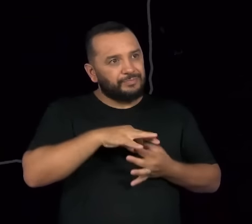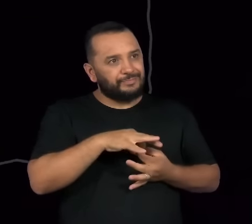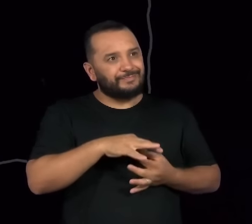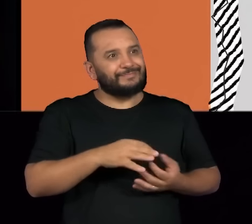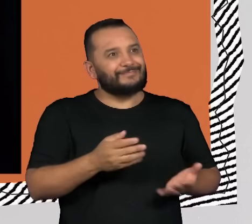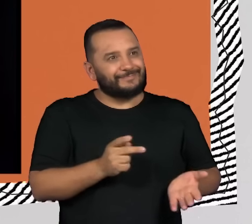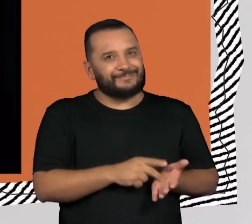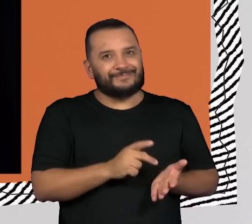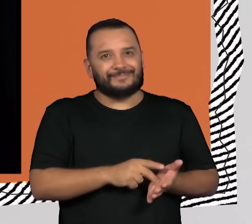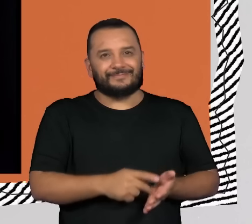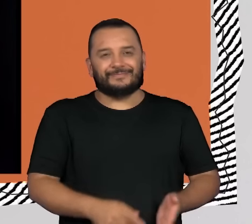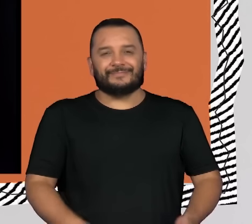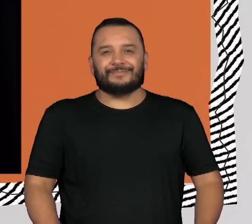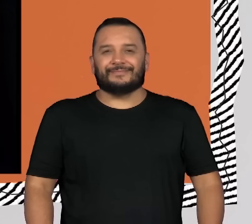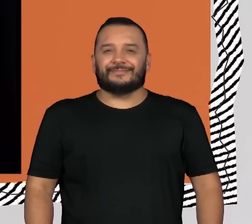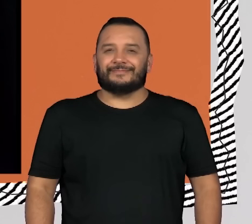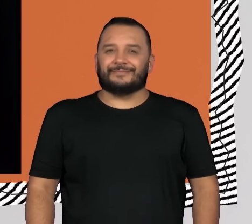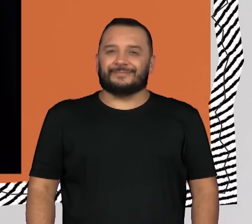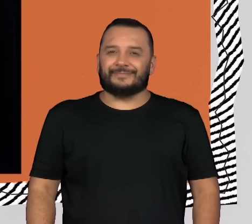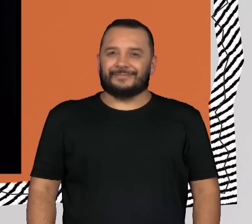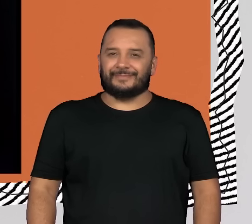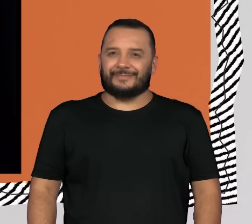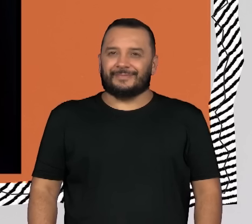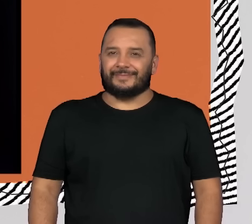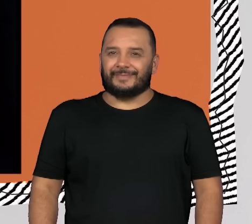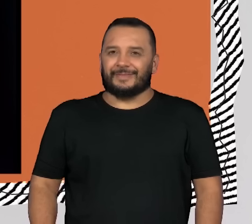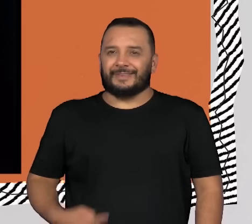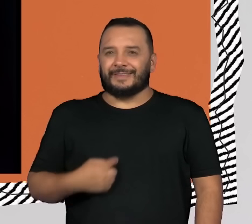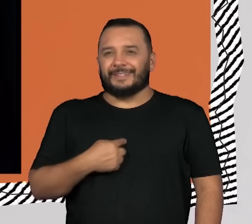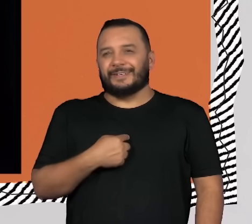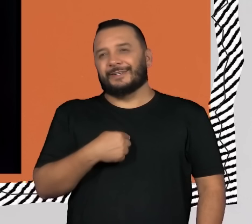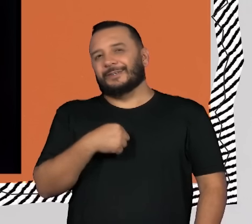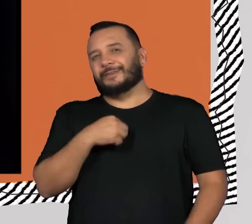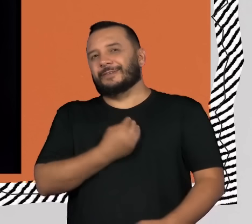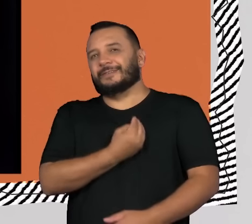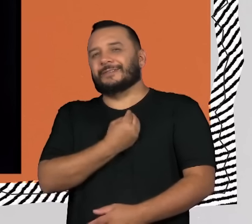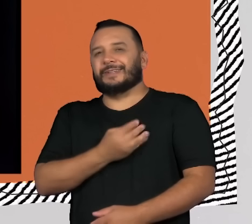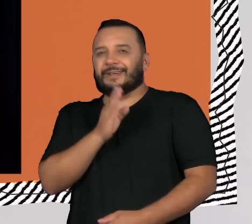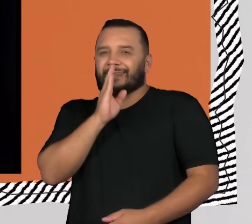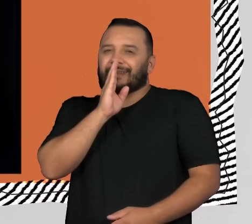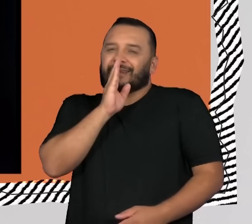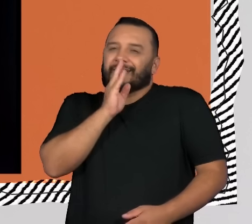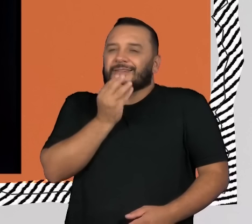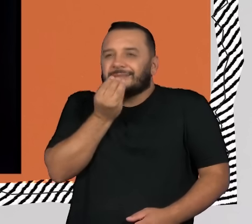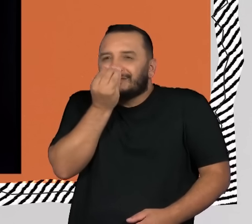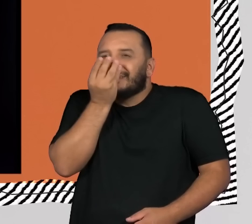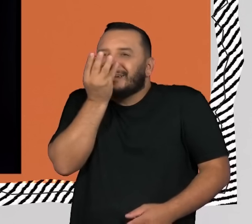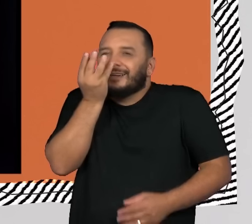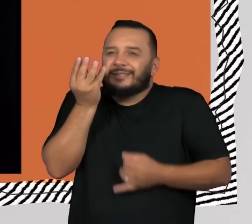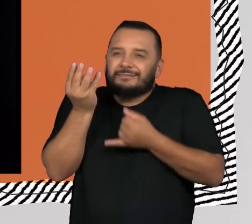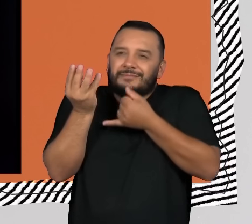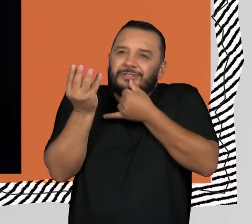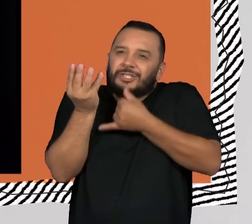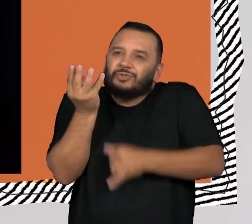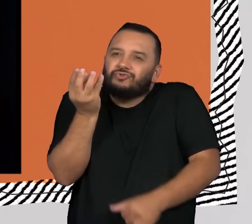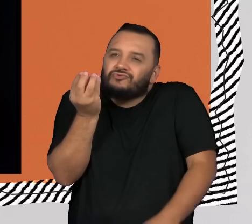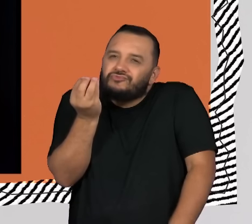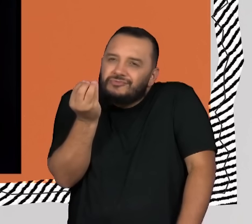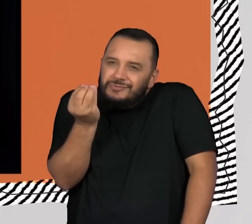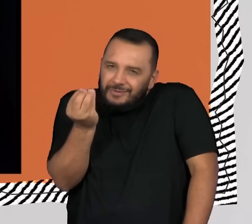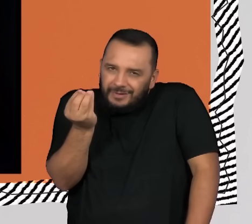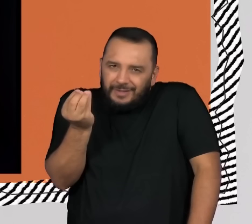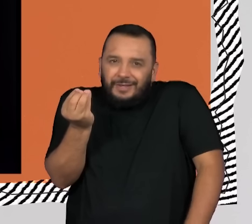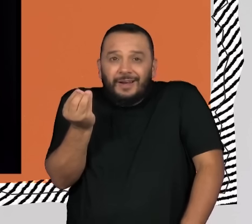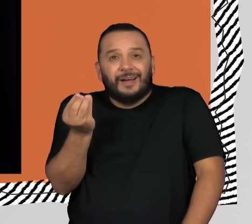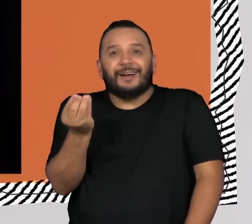Exatamente. Triste que vivia calada sorriu, a rosa triste que vivia fechada se abriu,